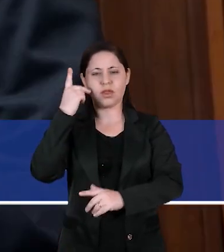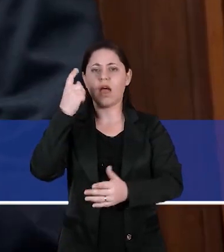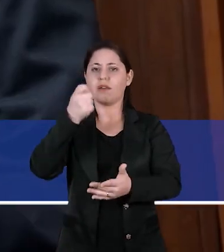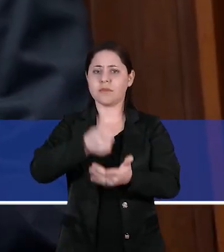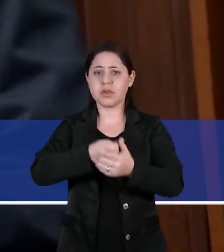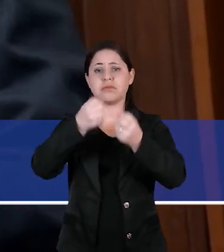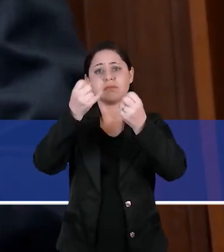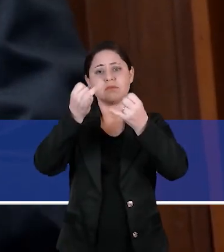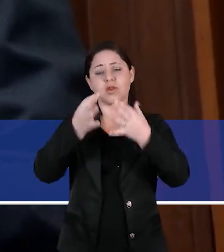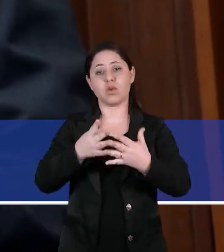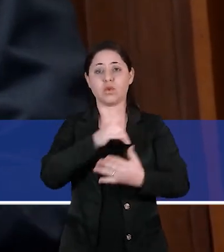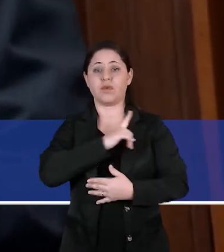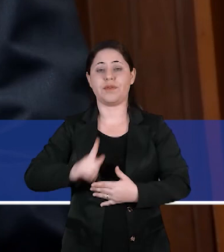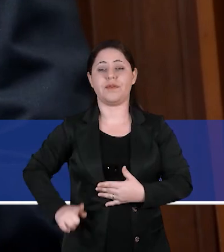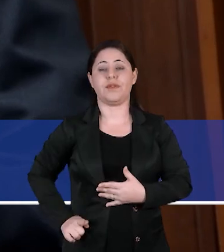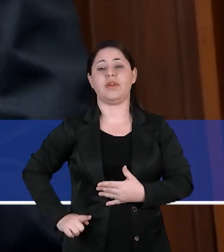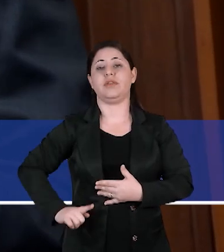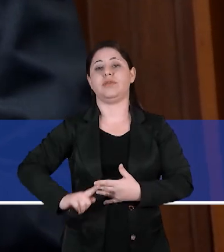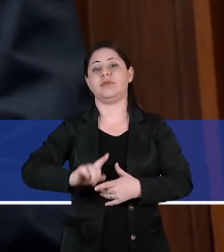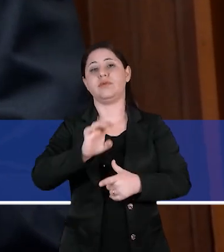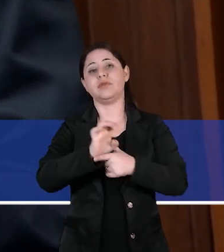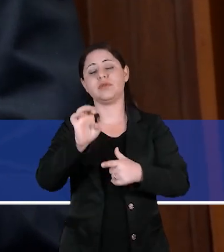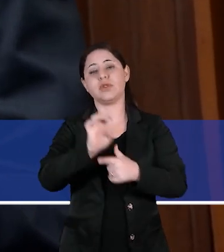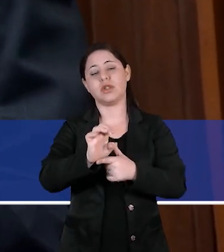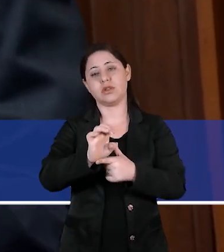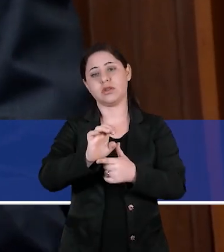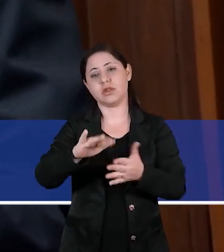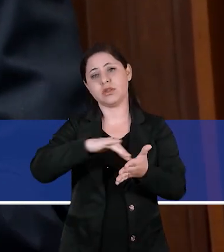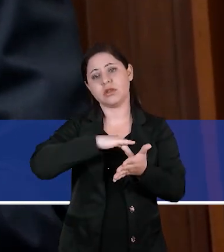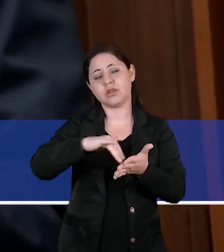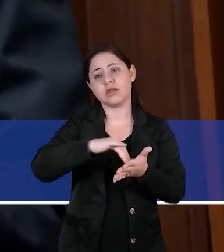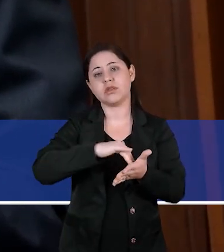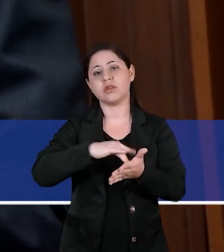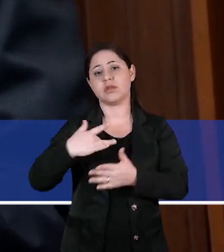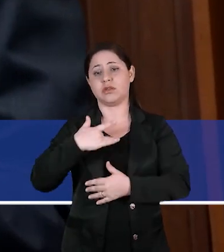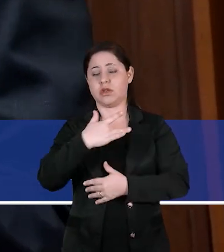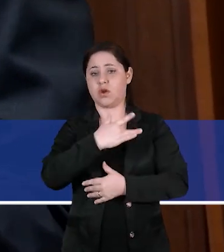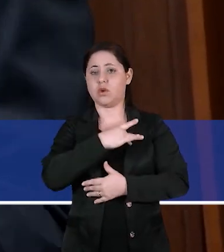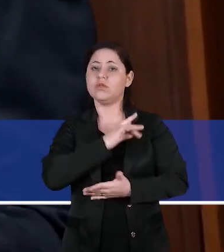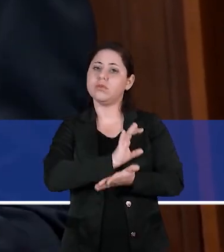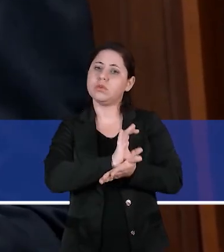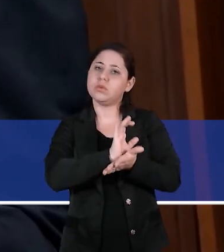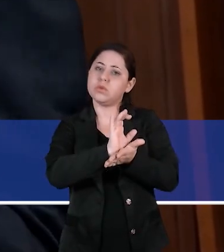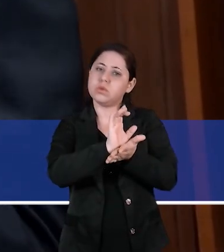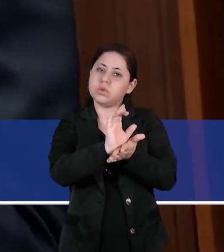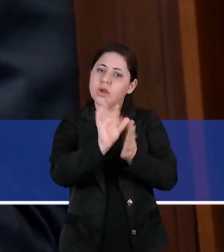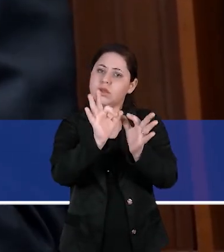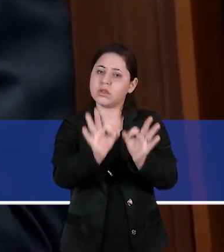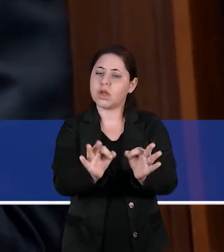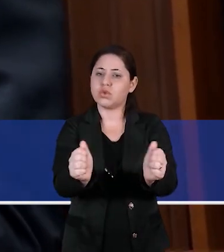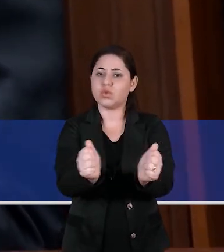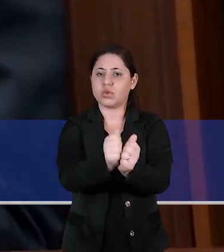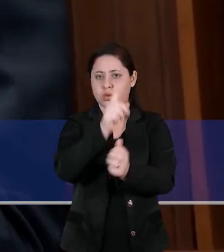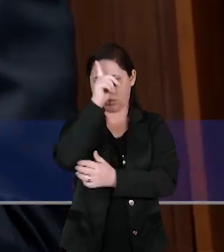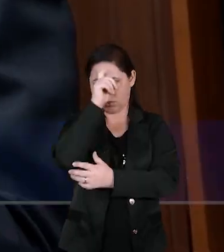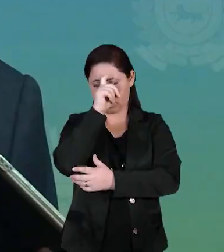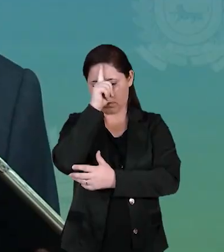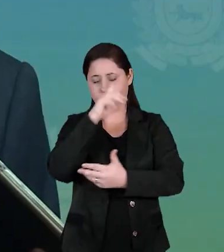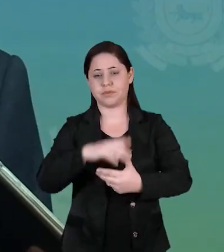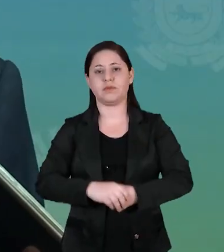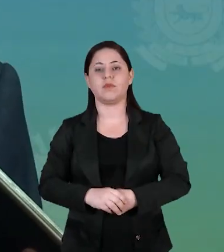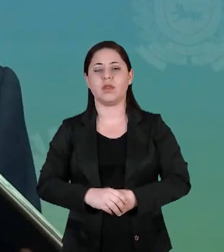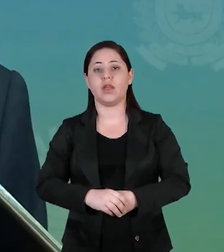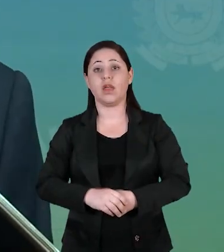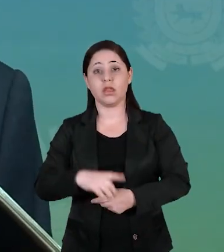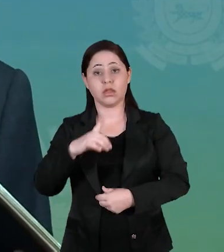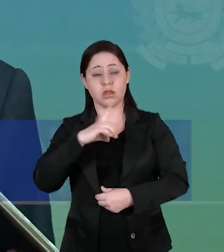Kemp. Afirmou que o governo, por meio da Secretaria de Saúde, vem cumprindo com os repasses junto ao Hospital Regional. Quando